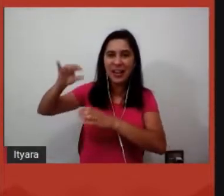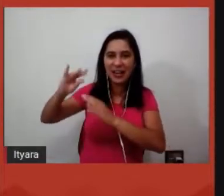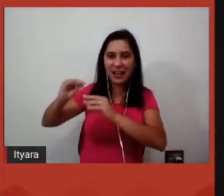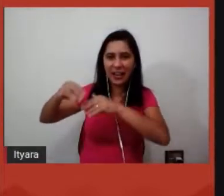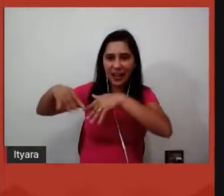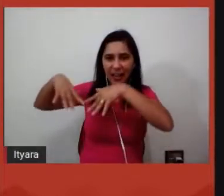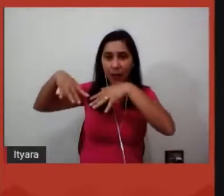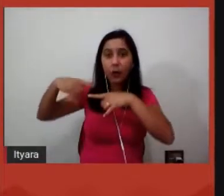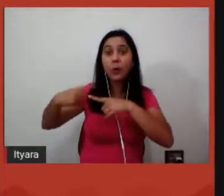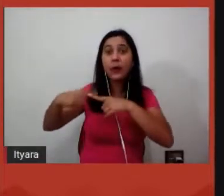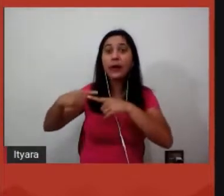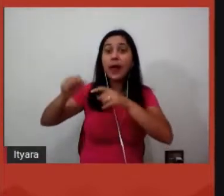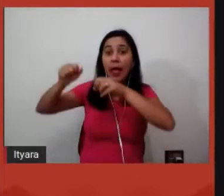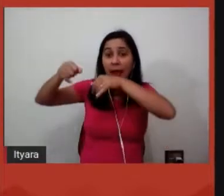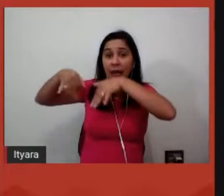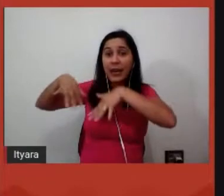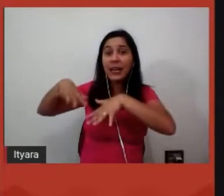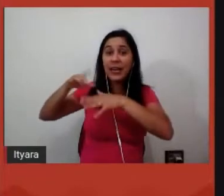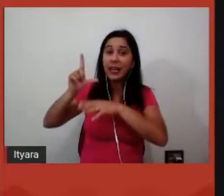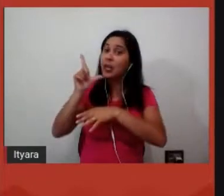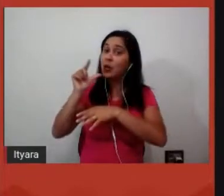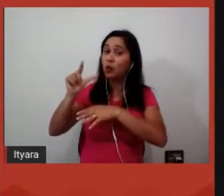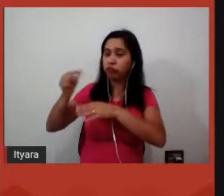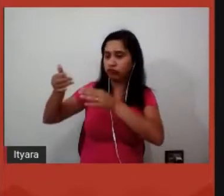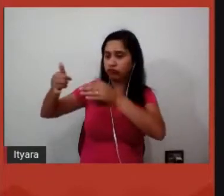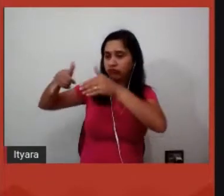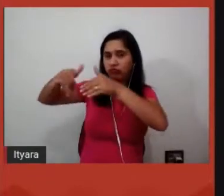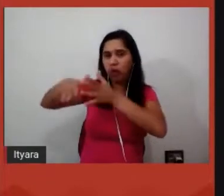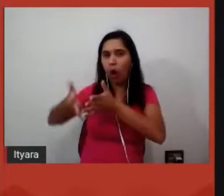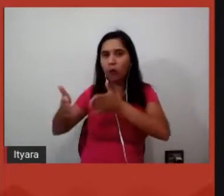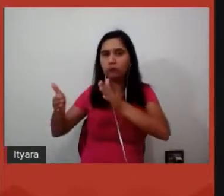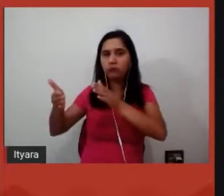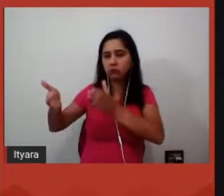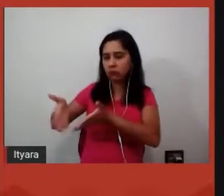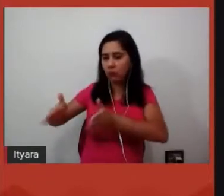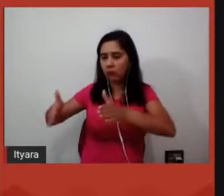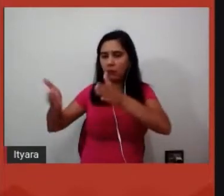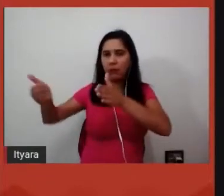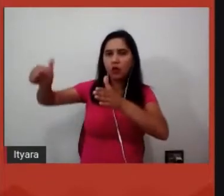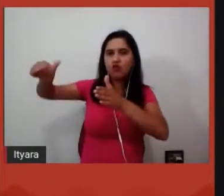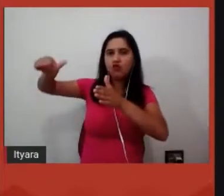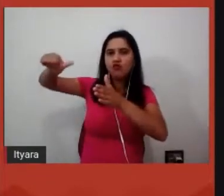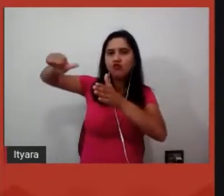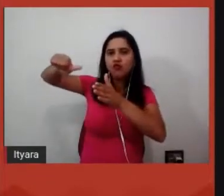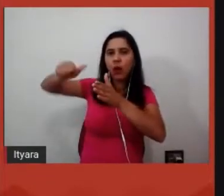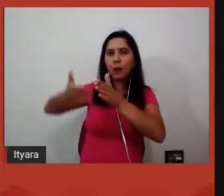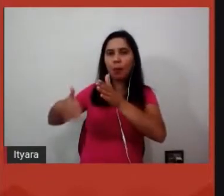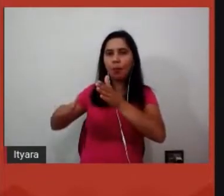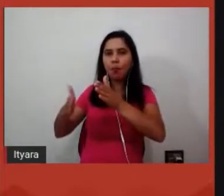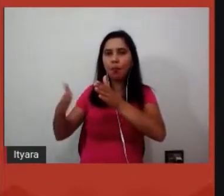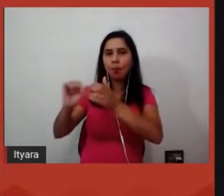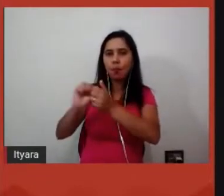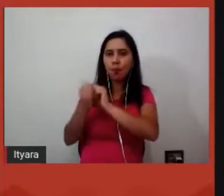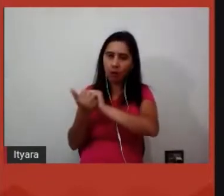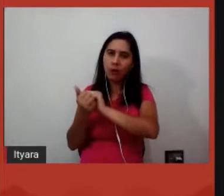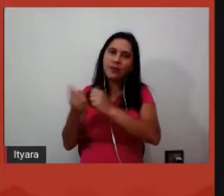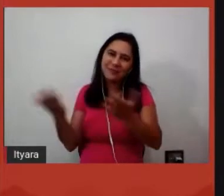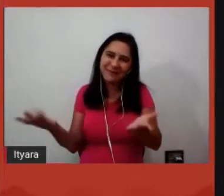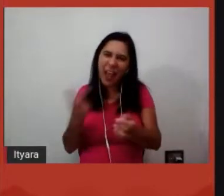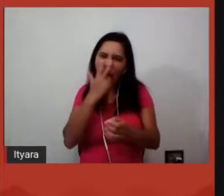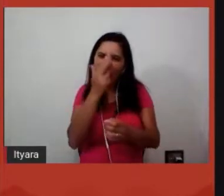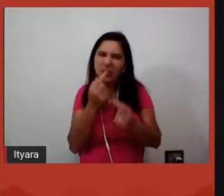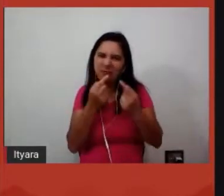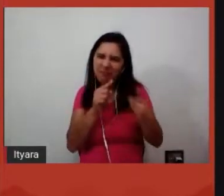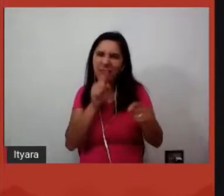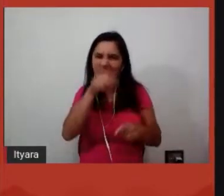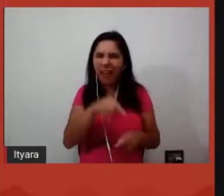ele se conforma exatamente de acordo com o recipiente que ele é colocado, né? É. Então, acho que a brincadeira aí foi assim,